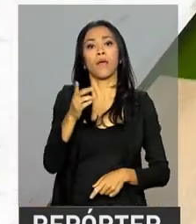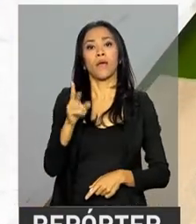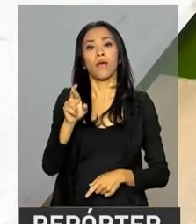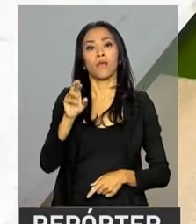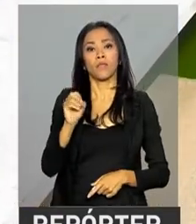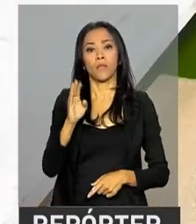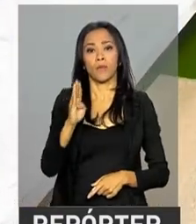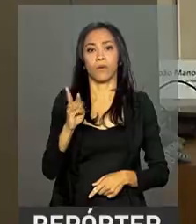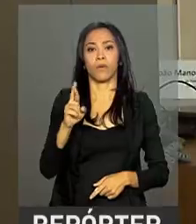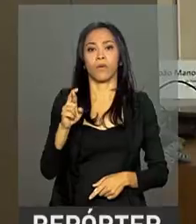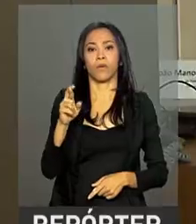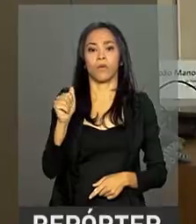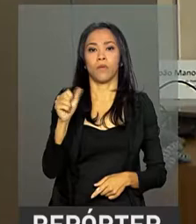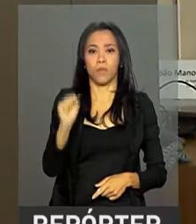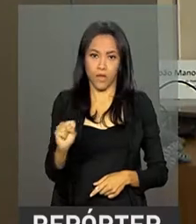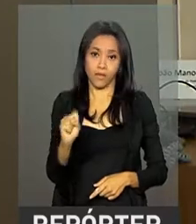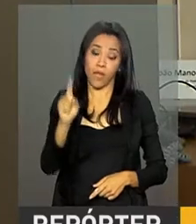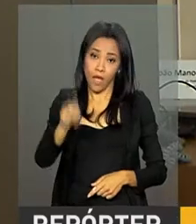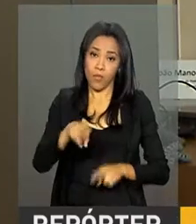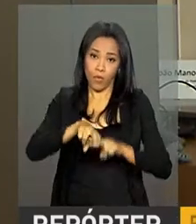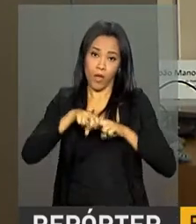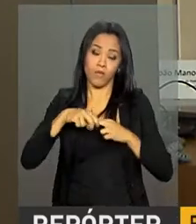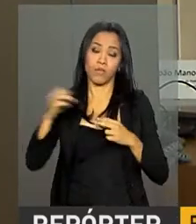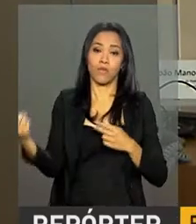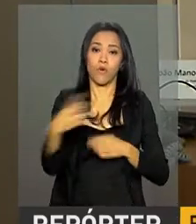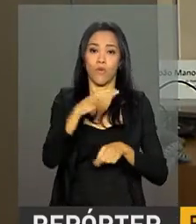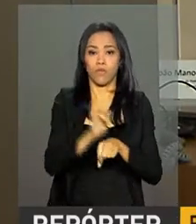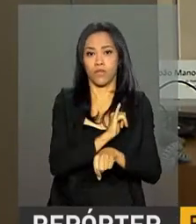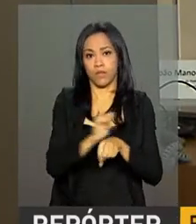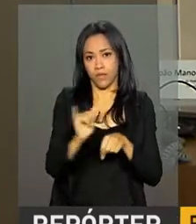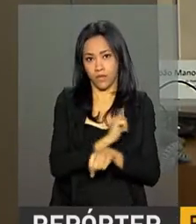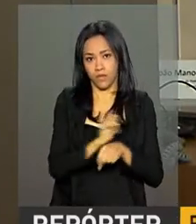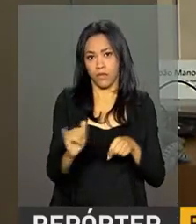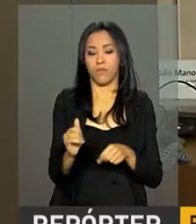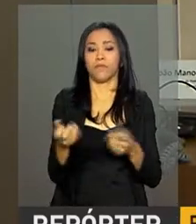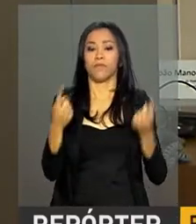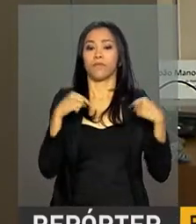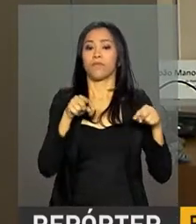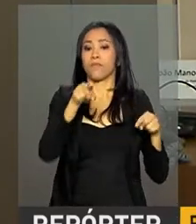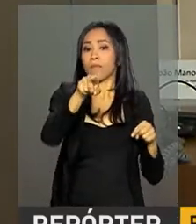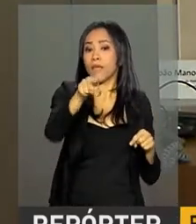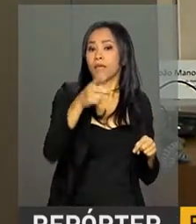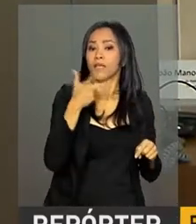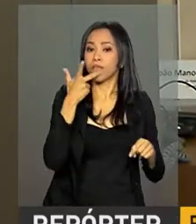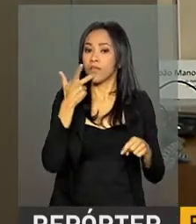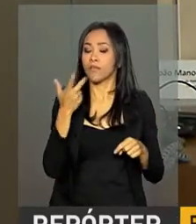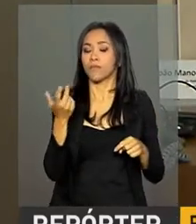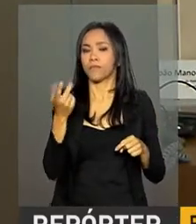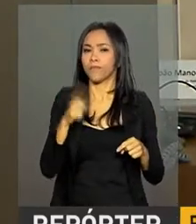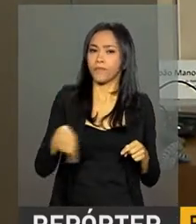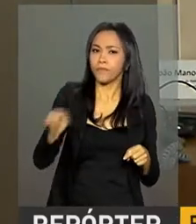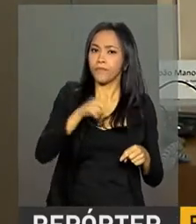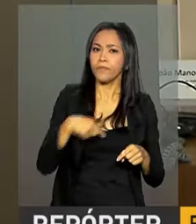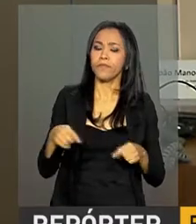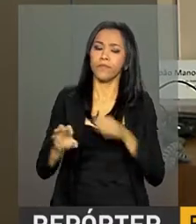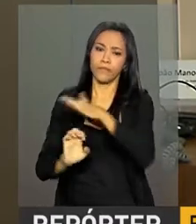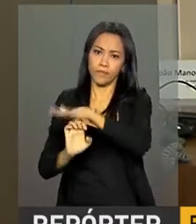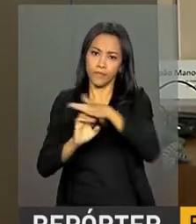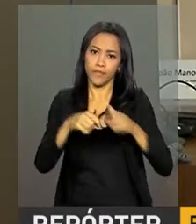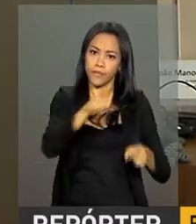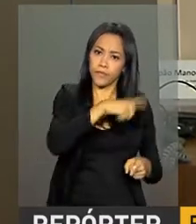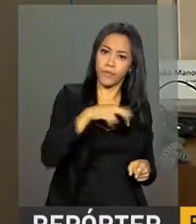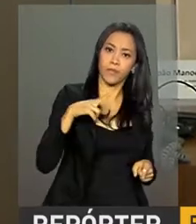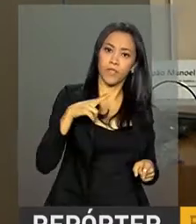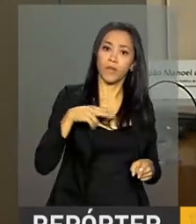de governança é você pensar em qualquer empresa seja uma empresa estatal uma empresa privada que nós temos que fazer é gerar mais receita